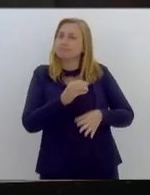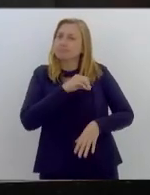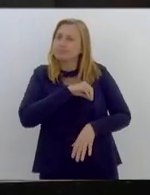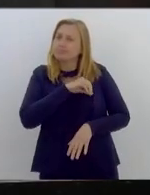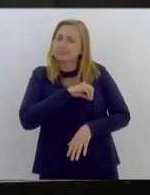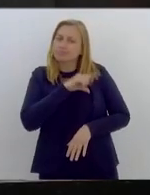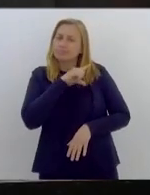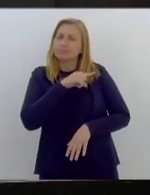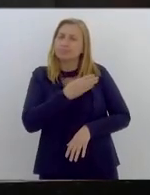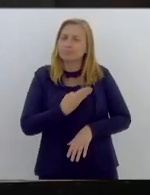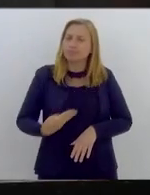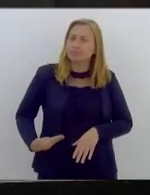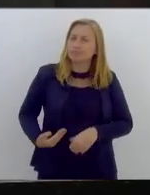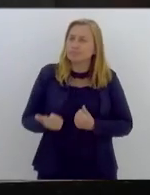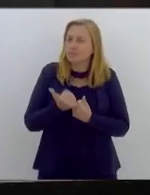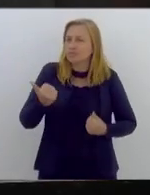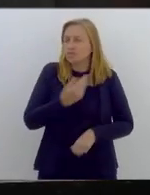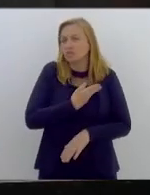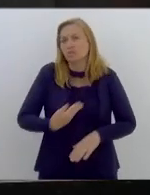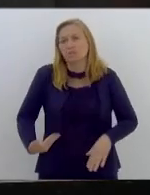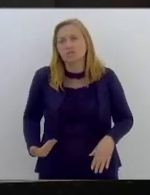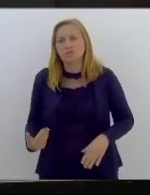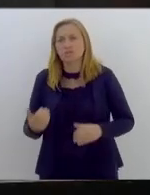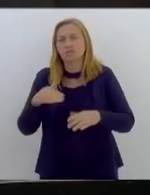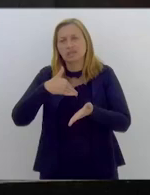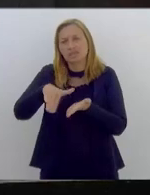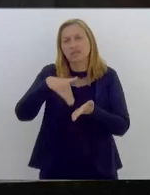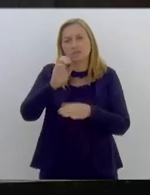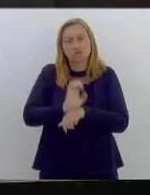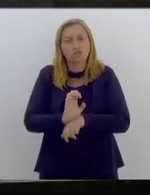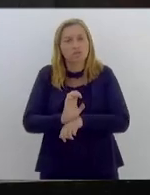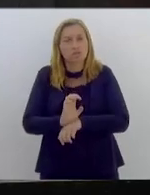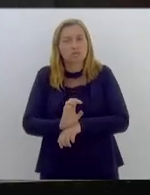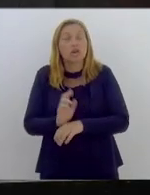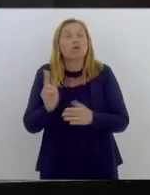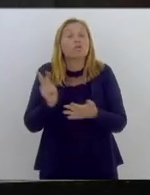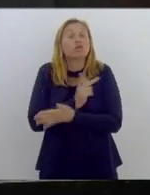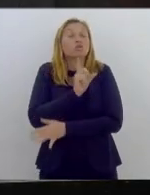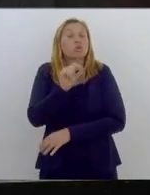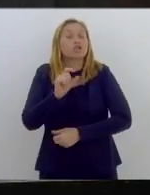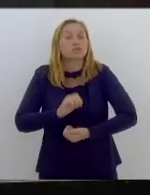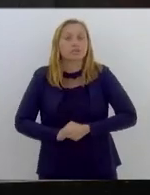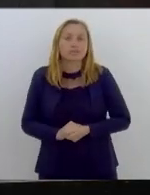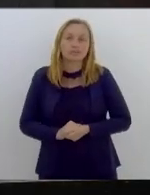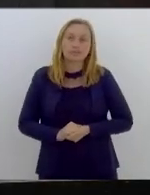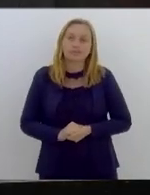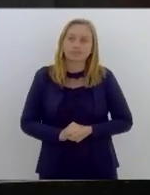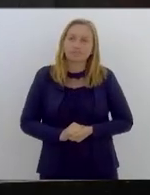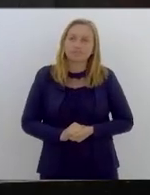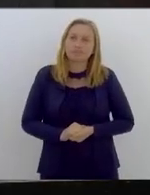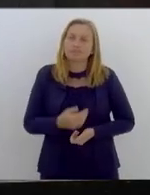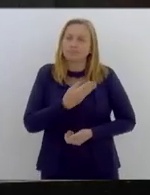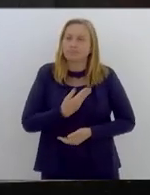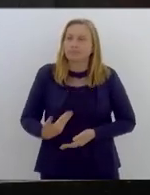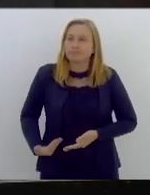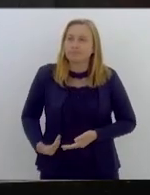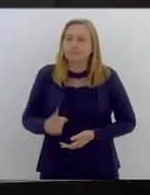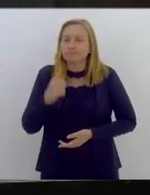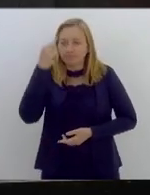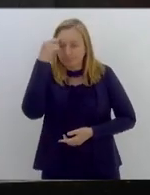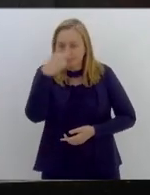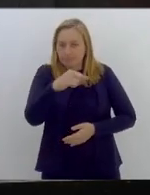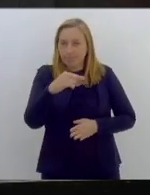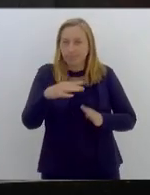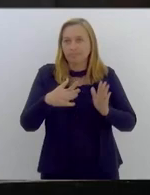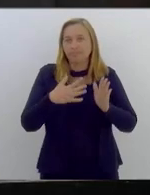de governador, vice-governador e secretário de Estado. Ocorre que o governador não manda